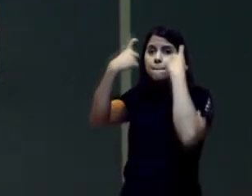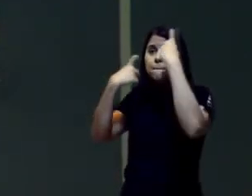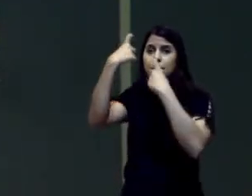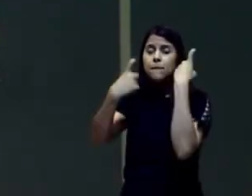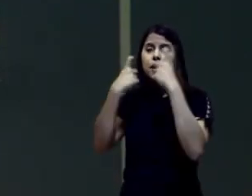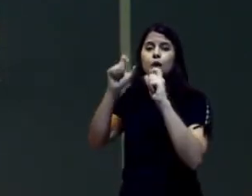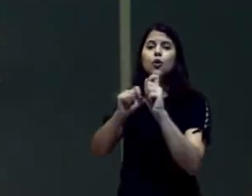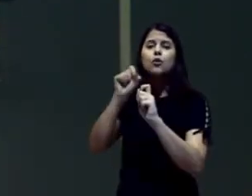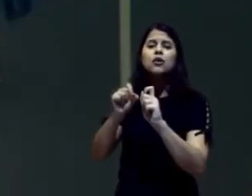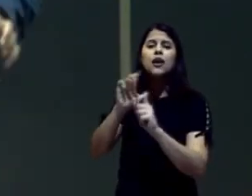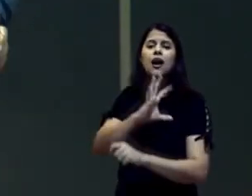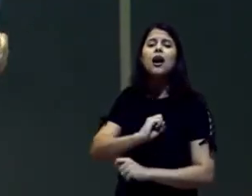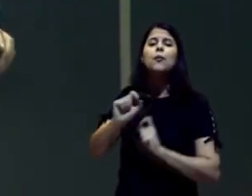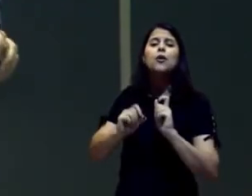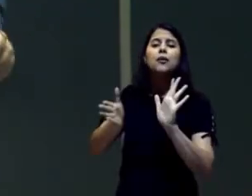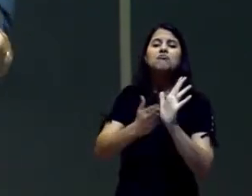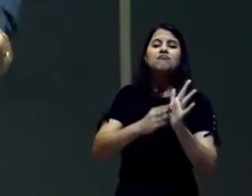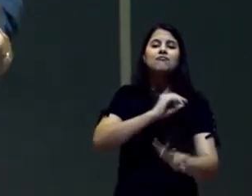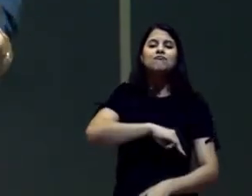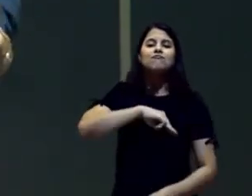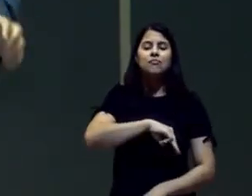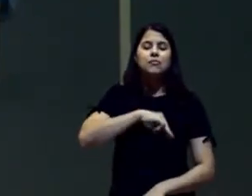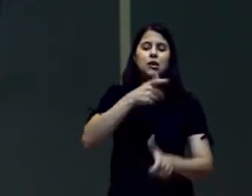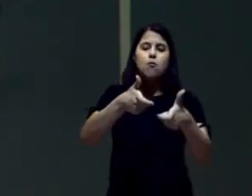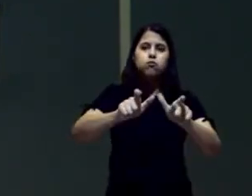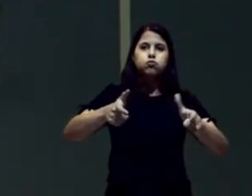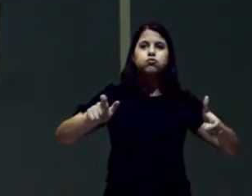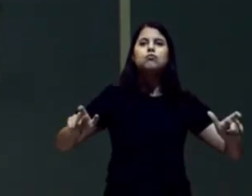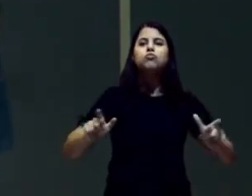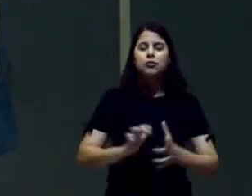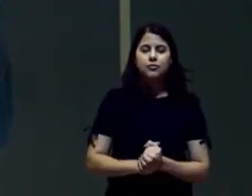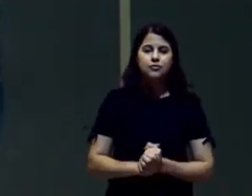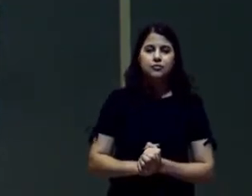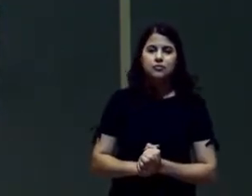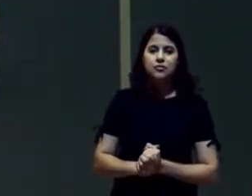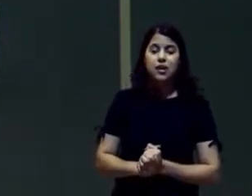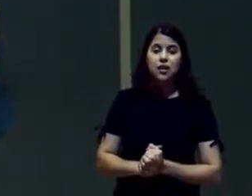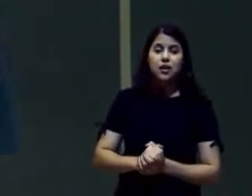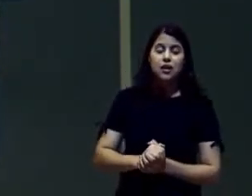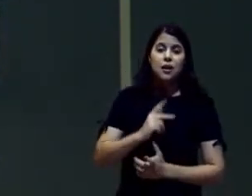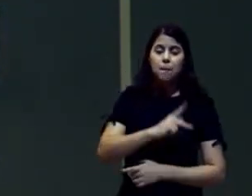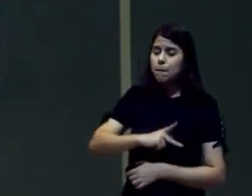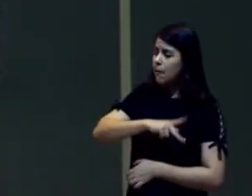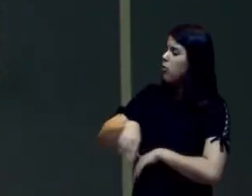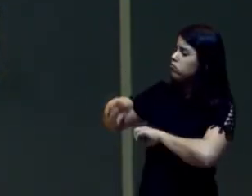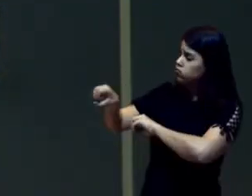a proposta de Deus para a obra missionária na sua vida. Timóteo foi uma construção de